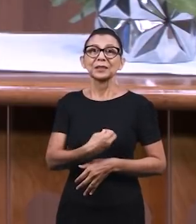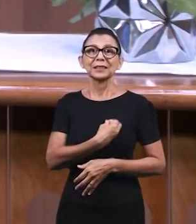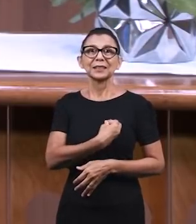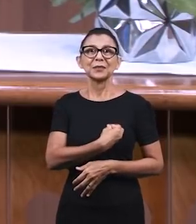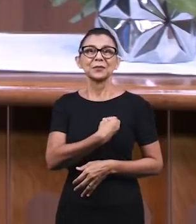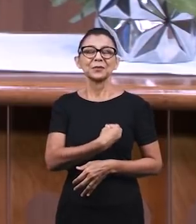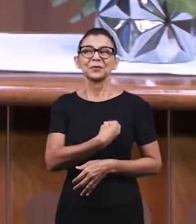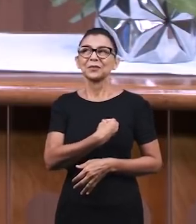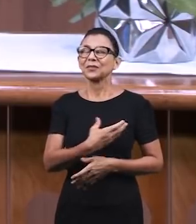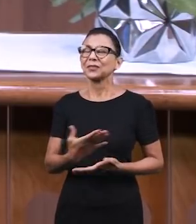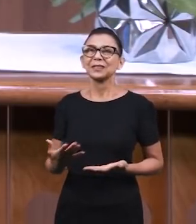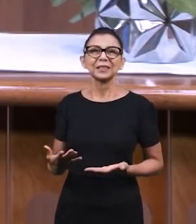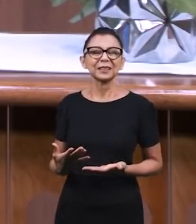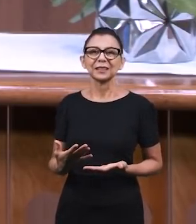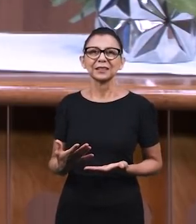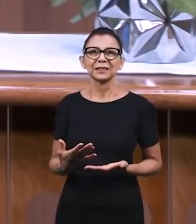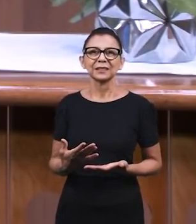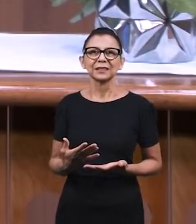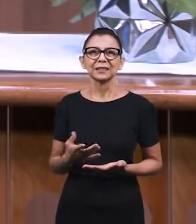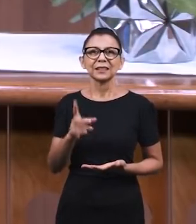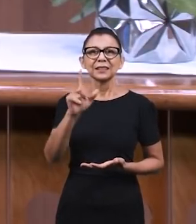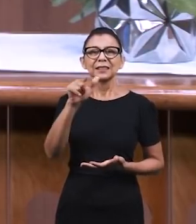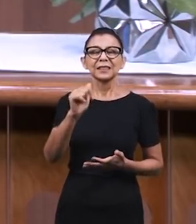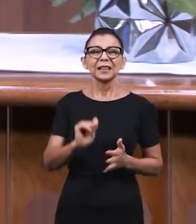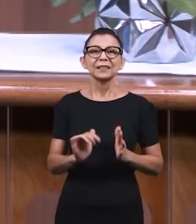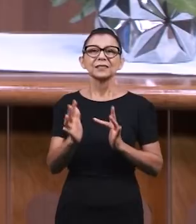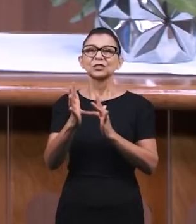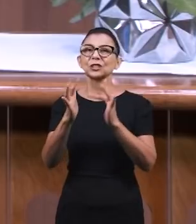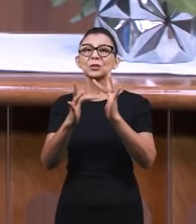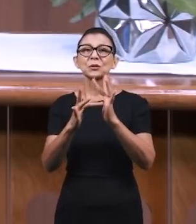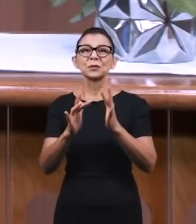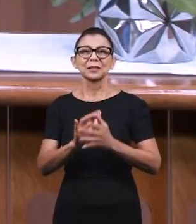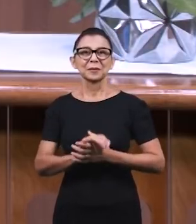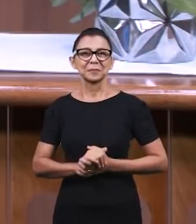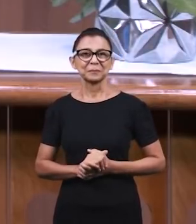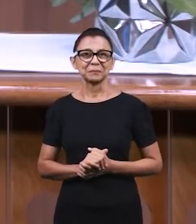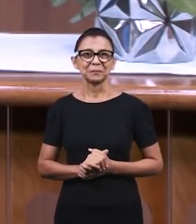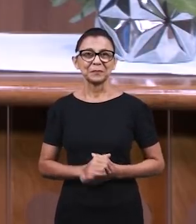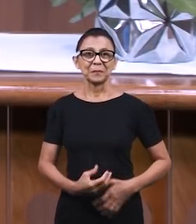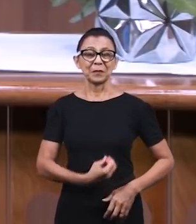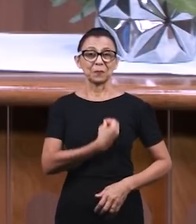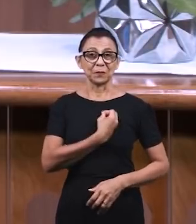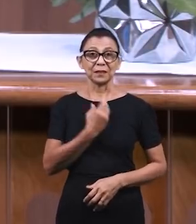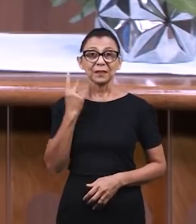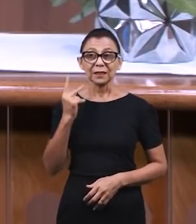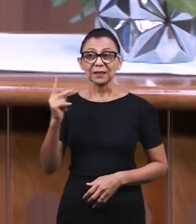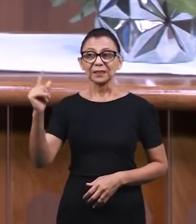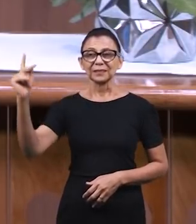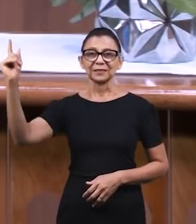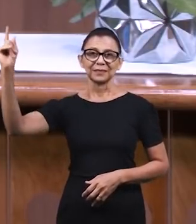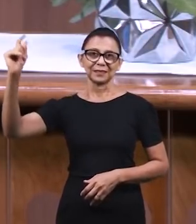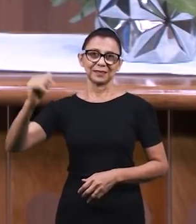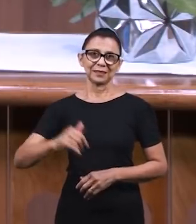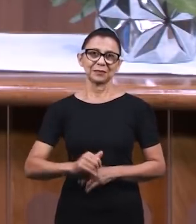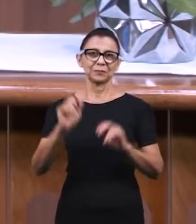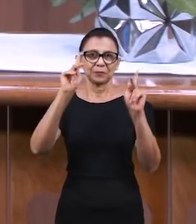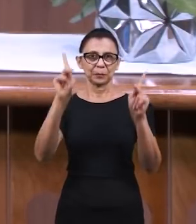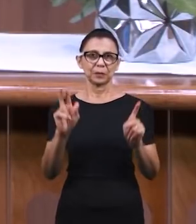tem vida e quer me dar vida e pode me dar vida em abundância. E é isso que Jesus tem para você nesse